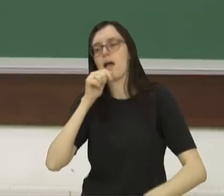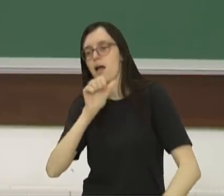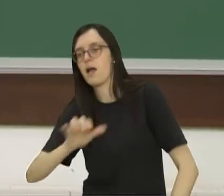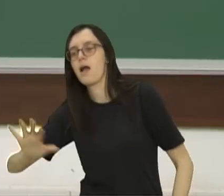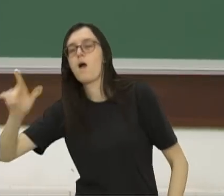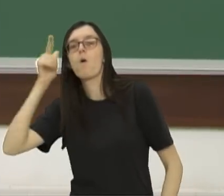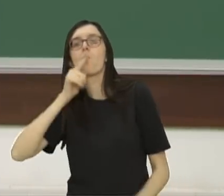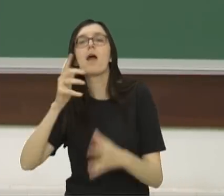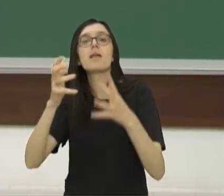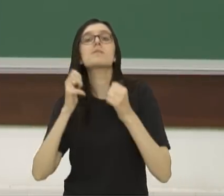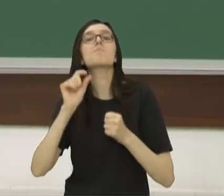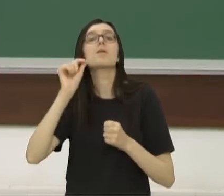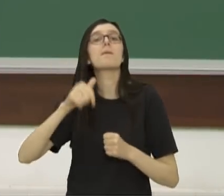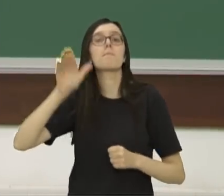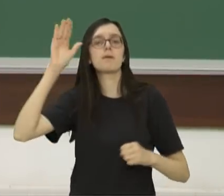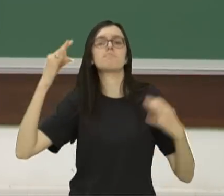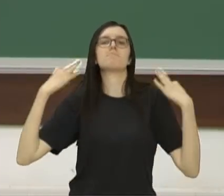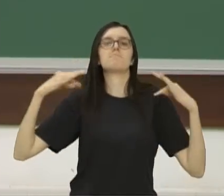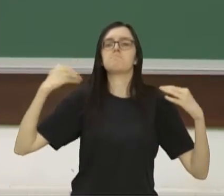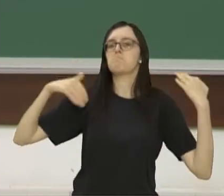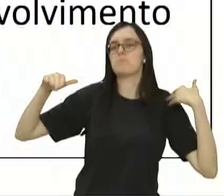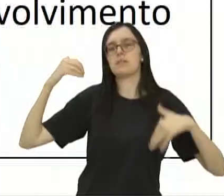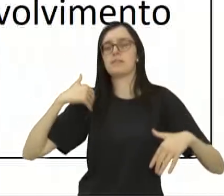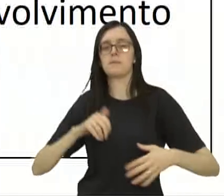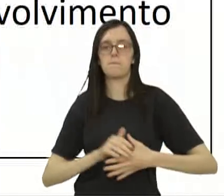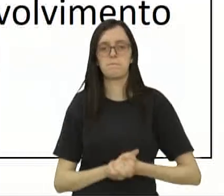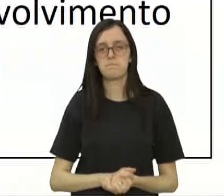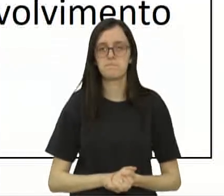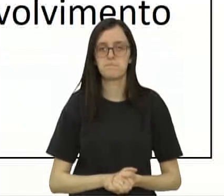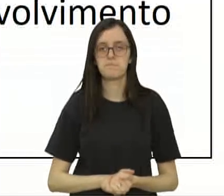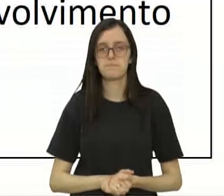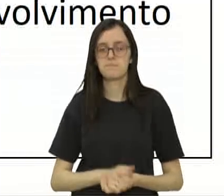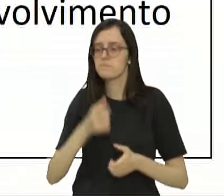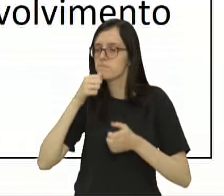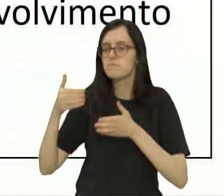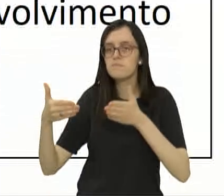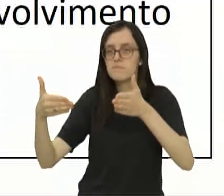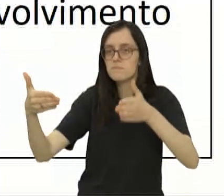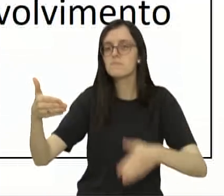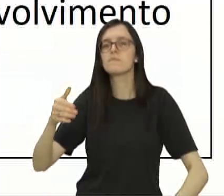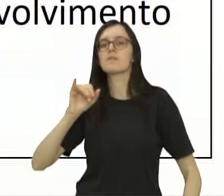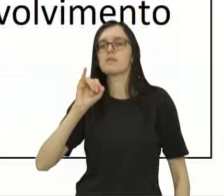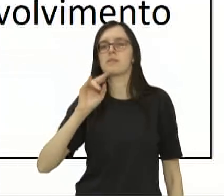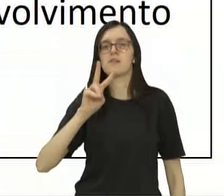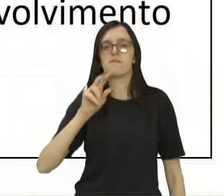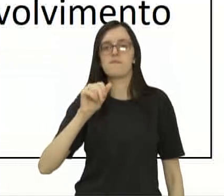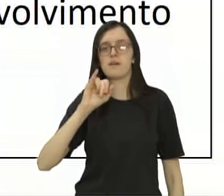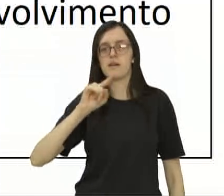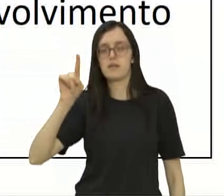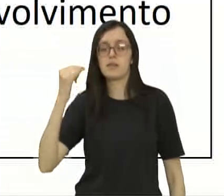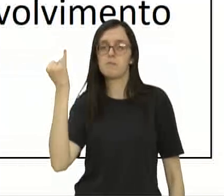possam receber mais turistas. E o Vale do Ivaí, 2 vertentes de